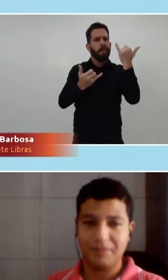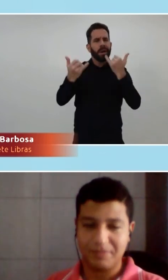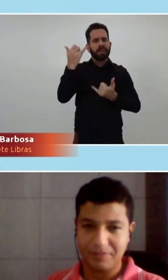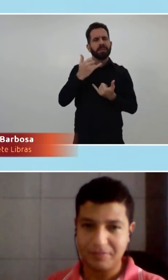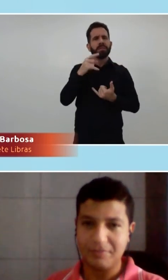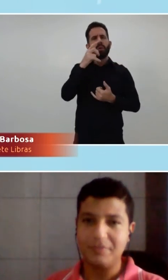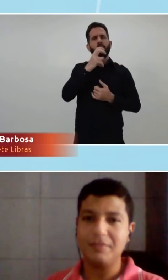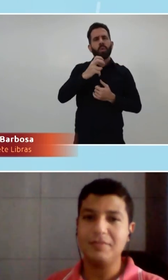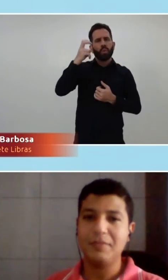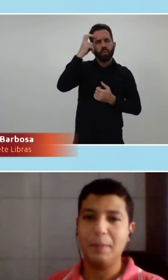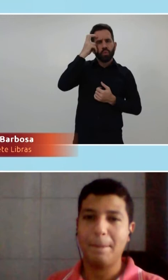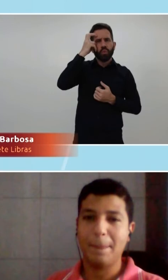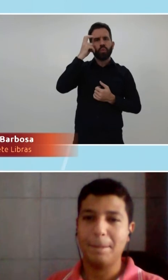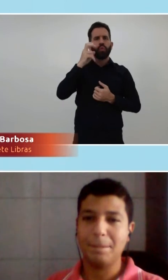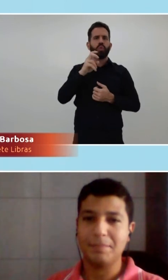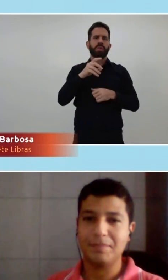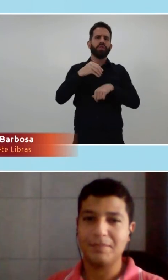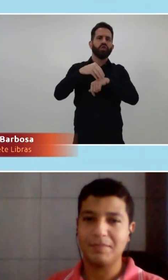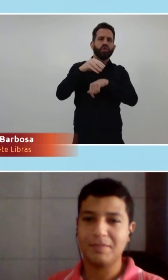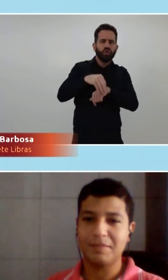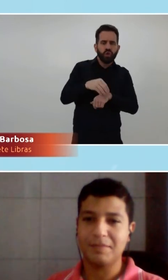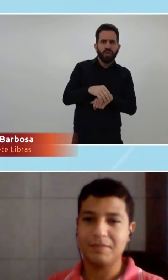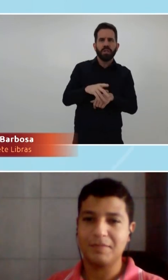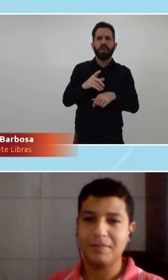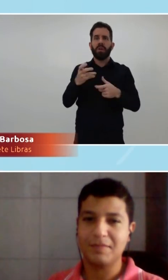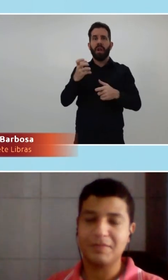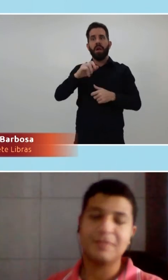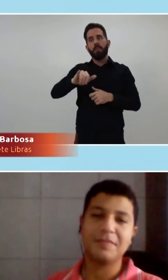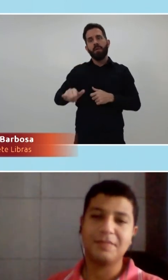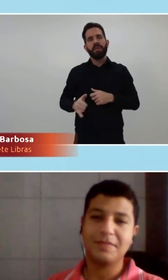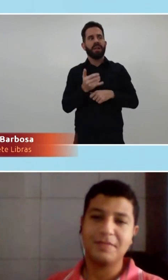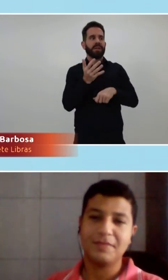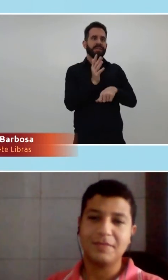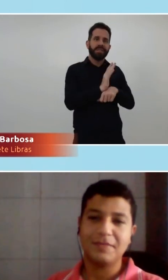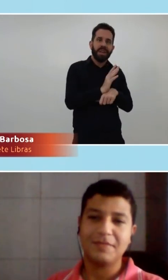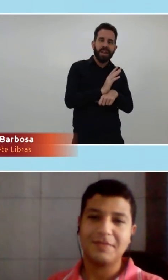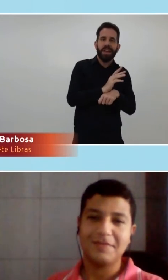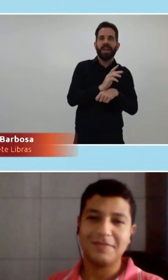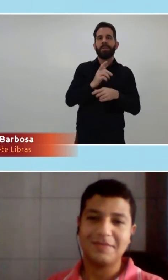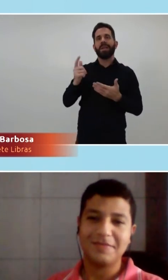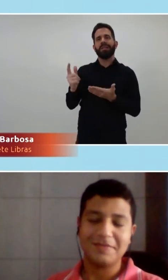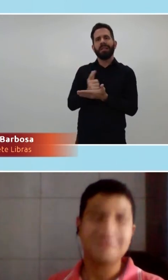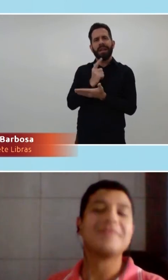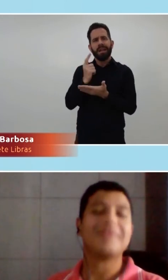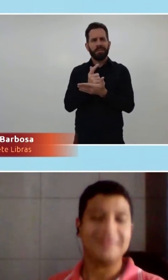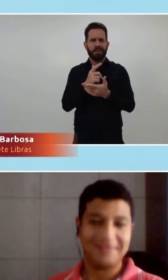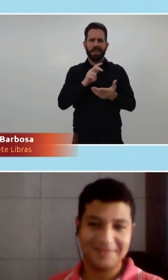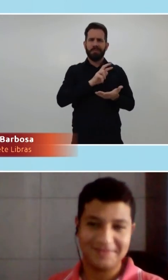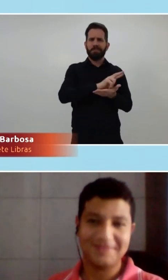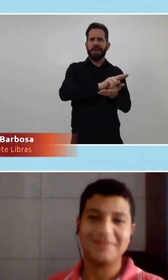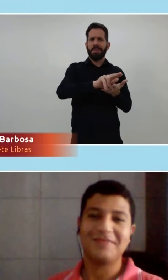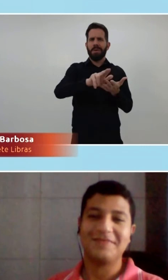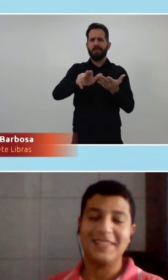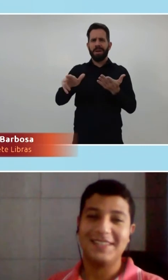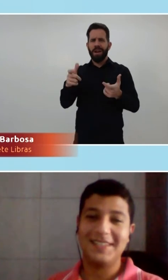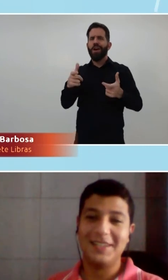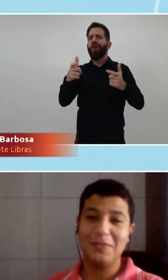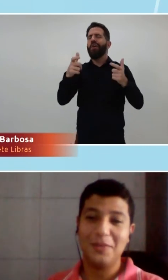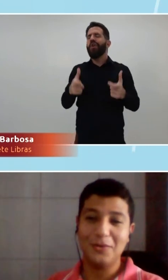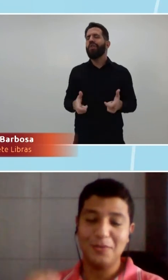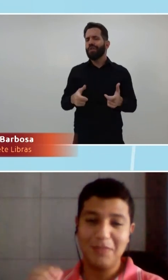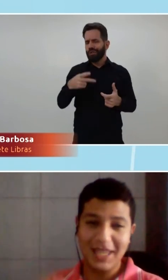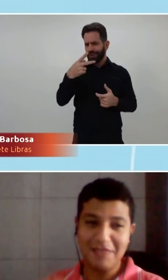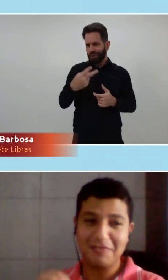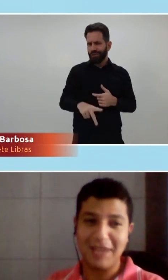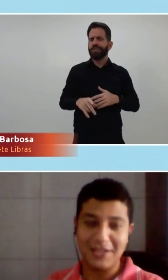quer aproveitar cinema, também literatura. Sei que tem coisas localizadas num ponto bem específico da capital, né? Sim, um